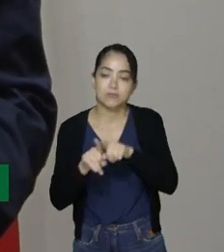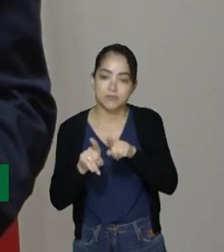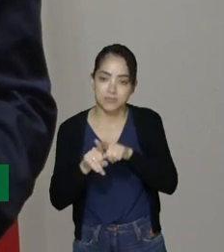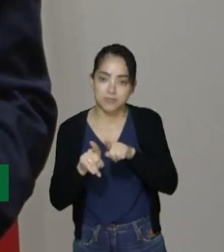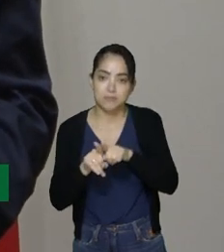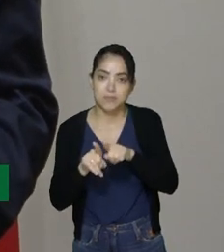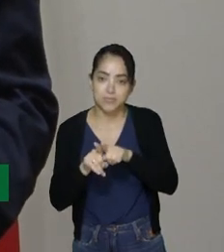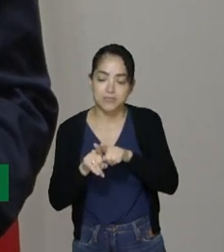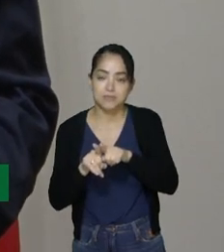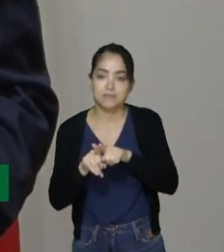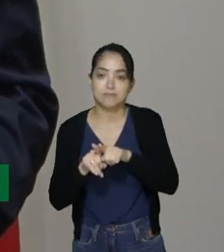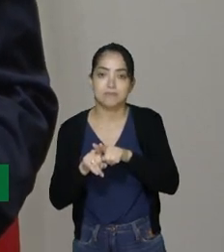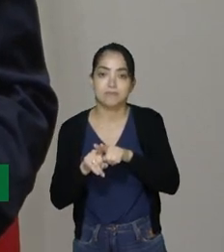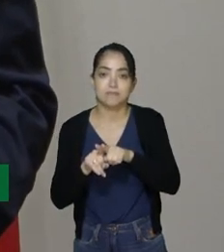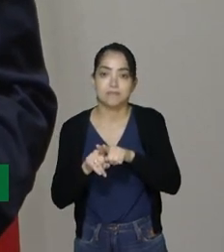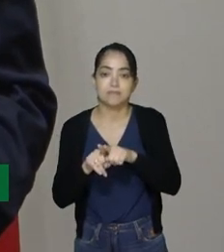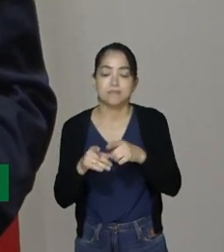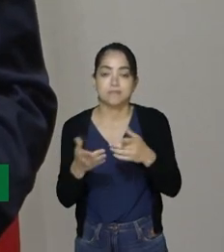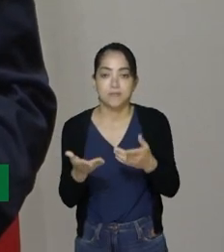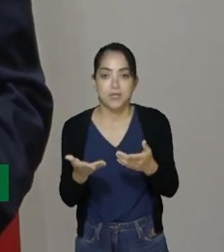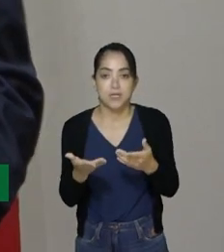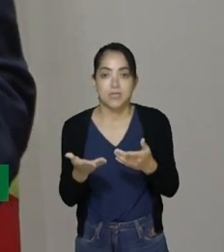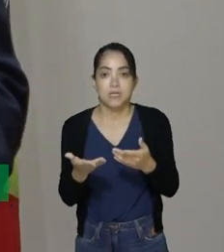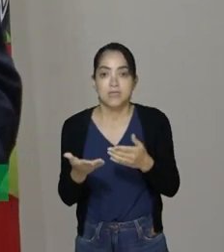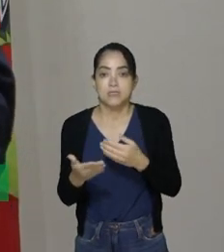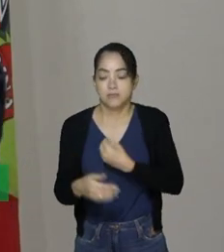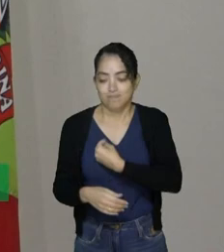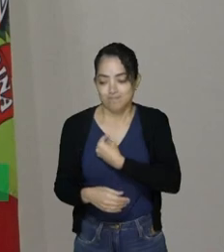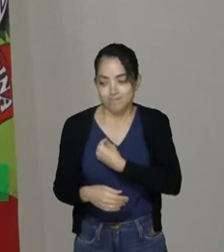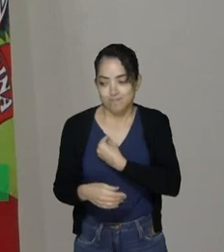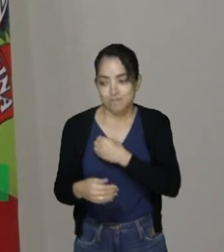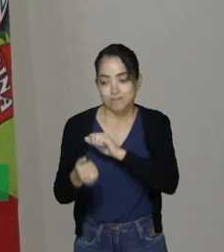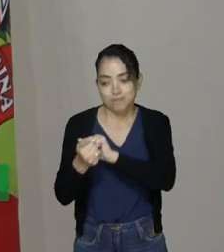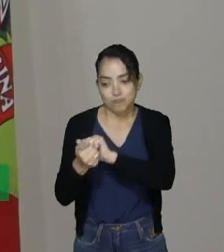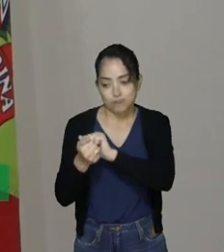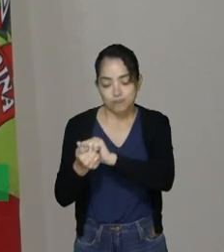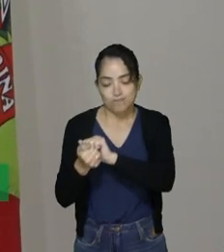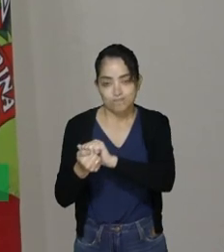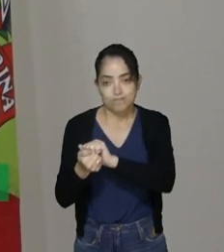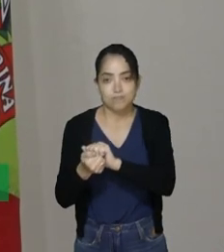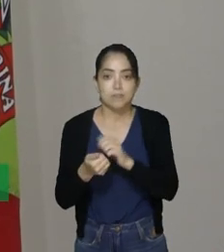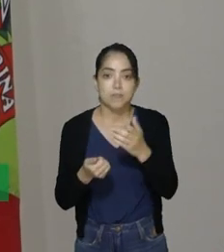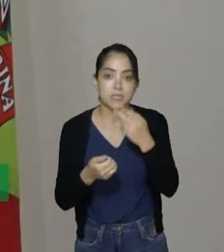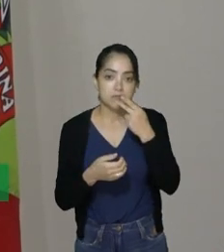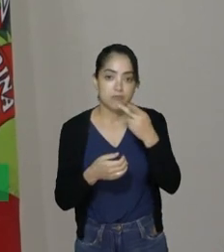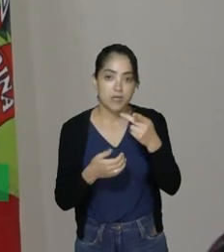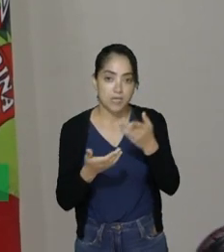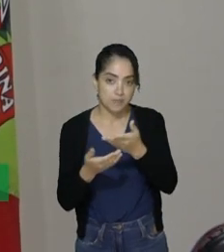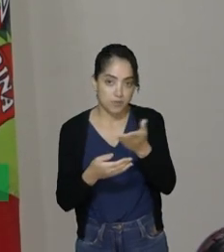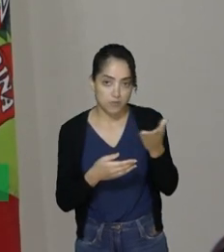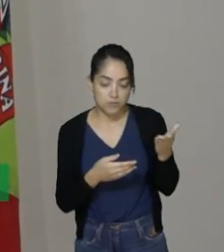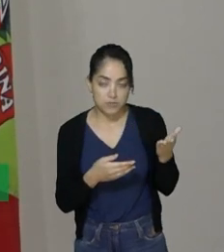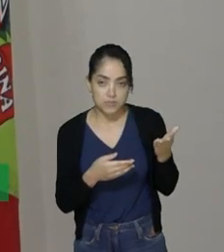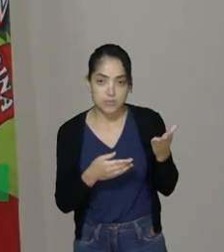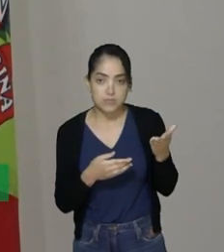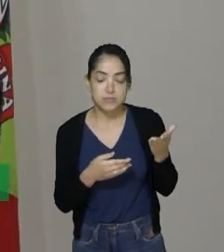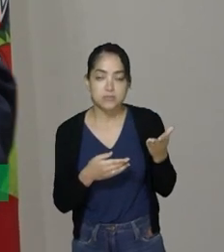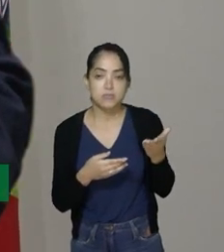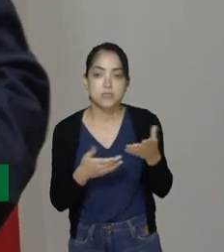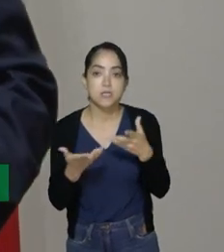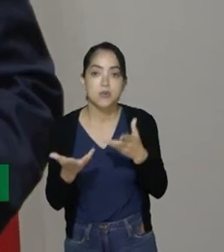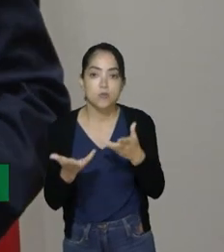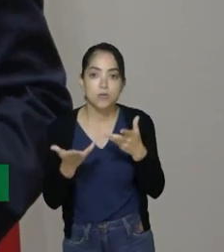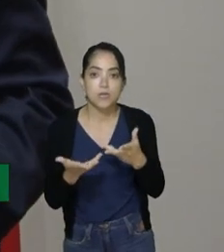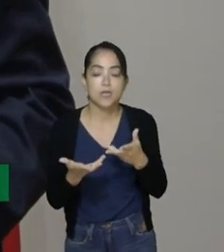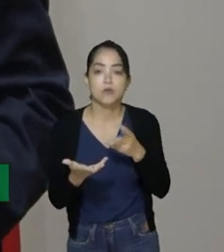um pouquinho, estando mais presente. Mas eu quero dizer para vocês que eu quero